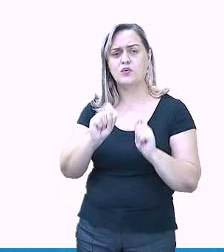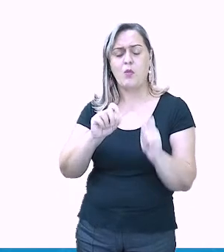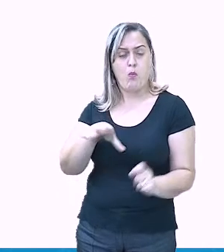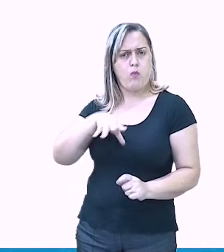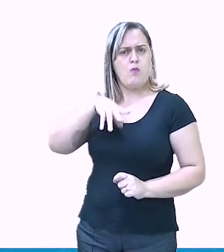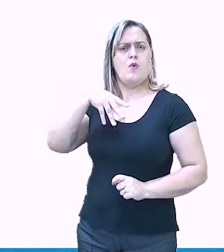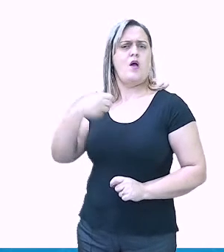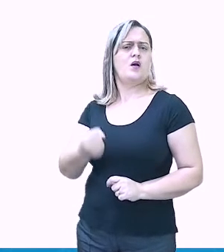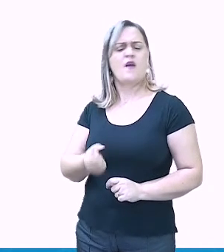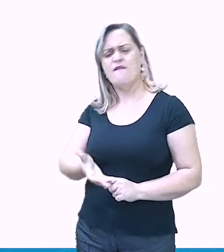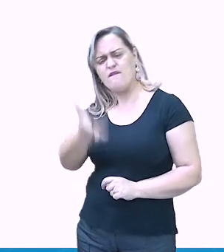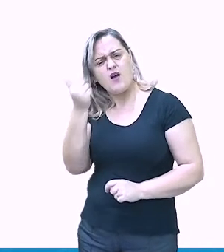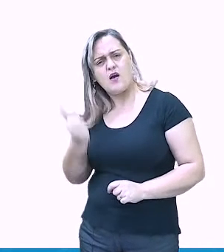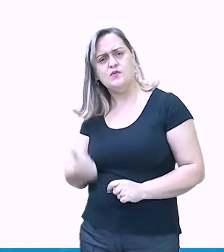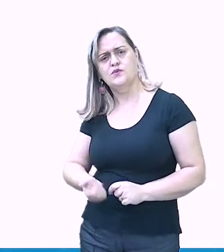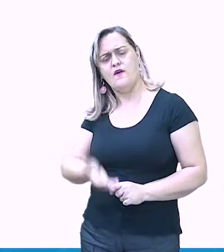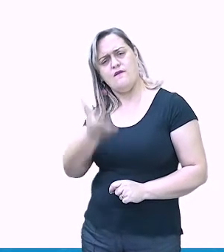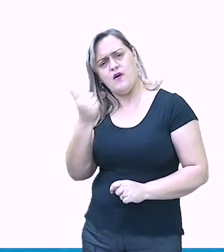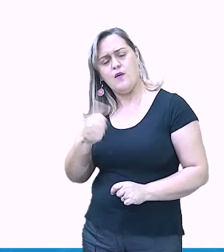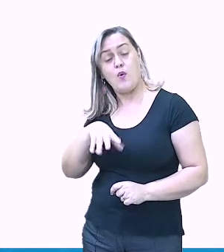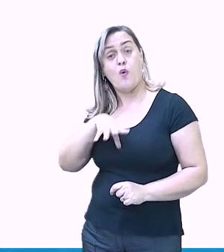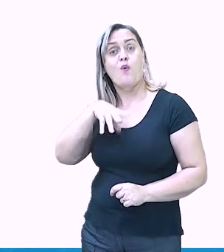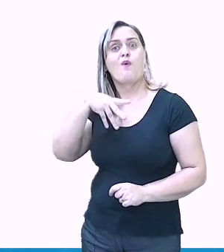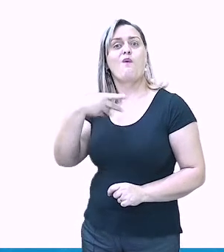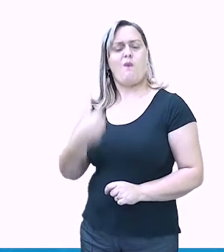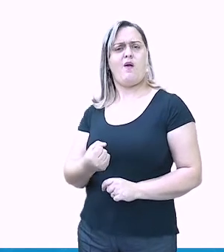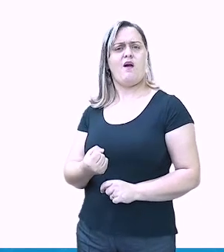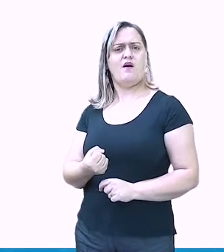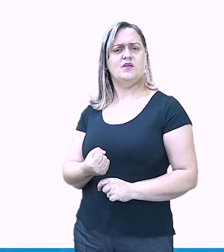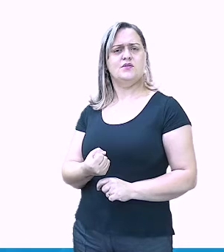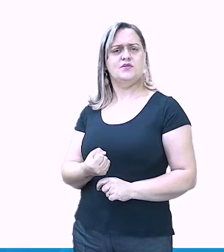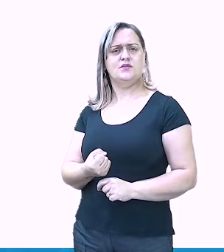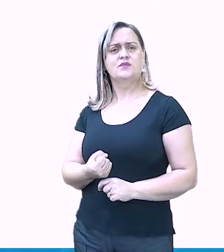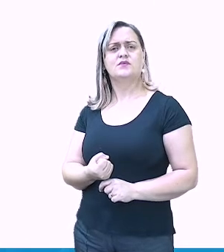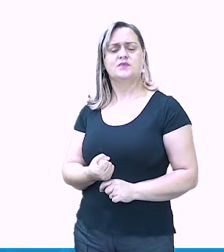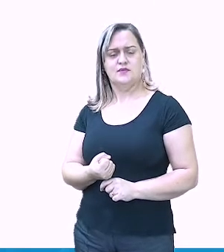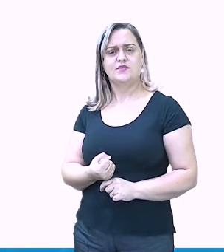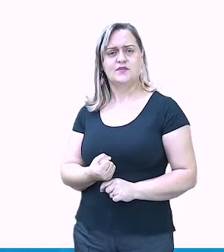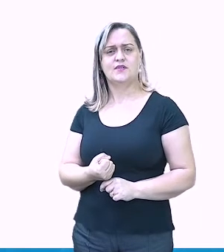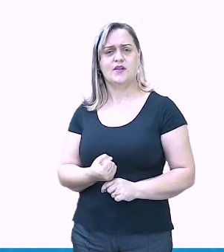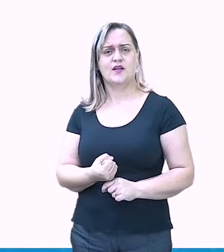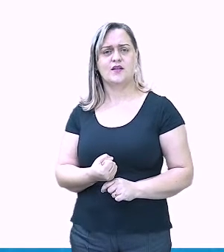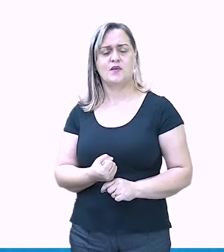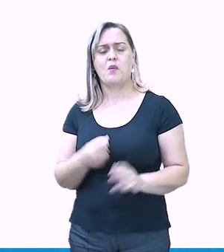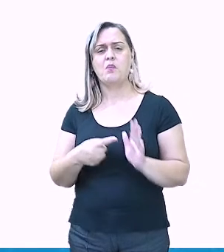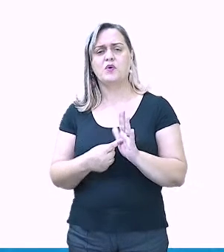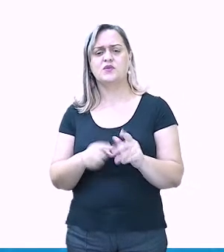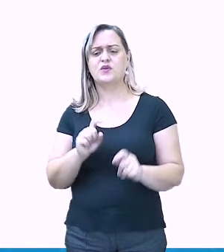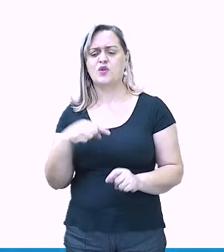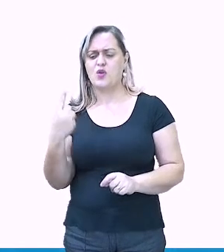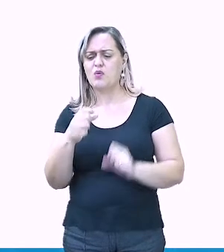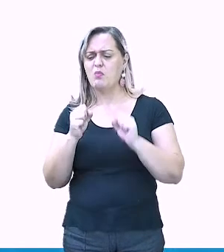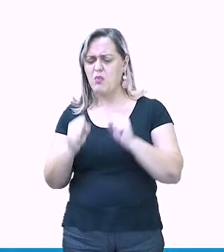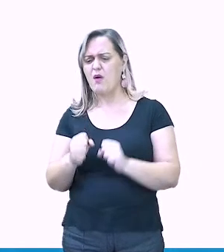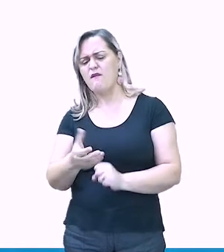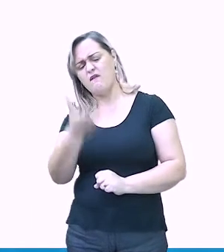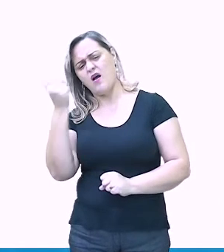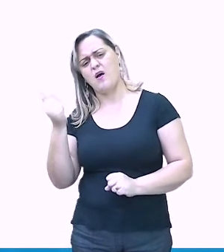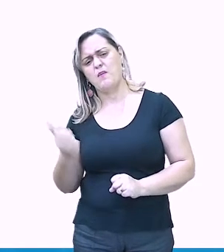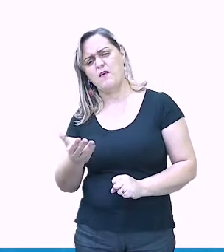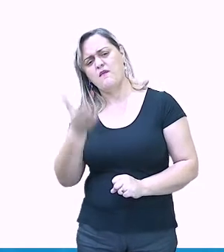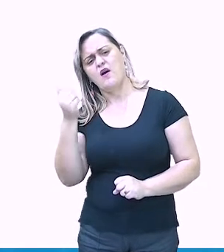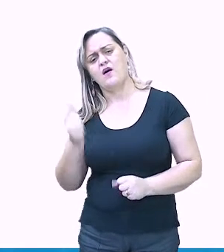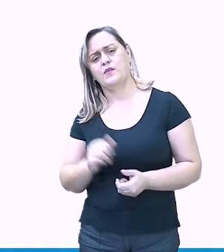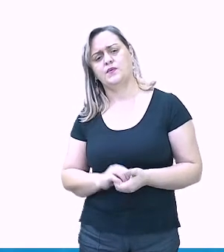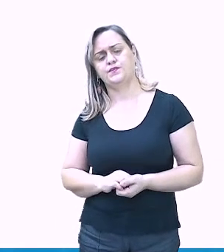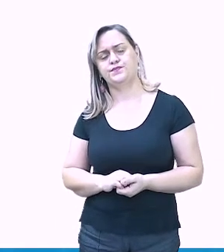quê? Uma coragem, né? Vamos lá, nós somos capazes, não é mesmo? O